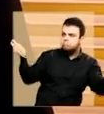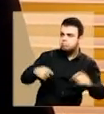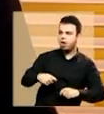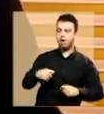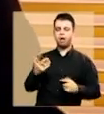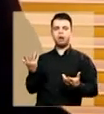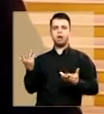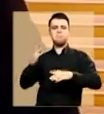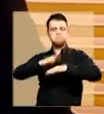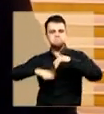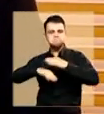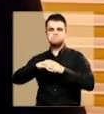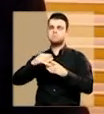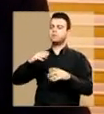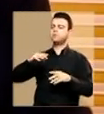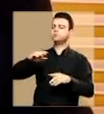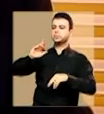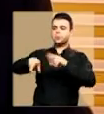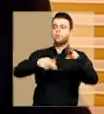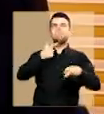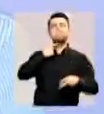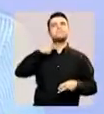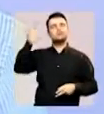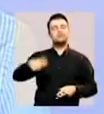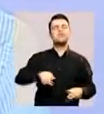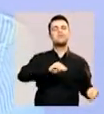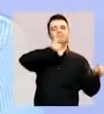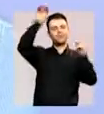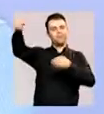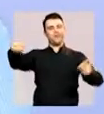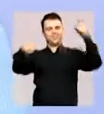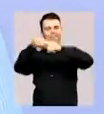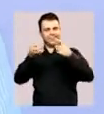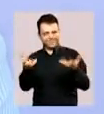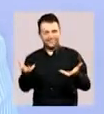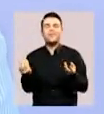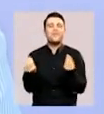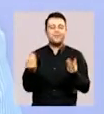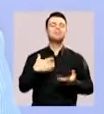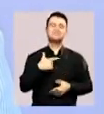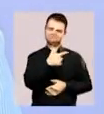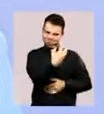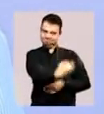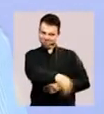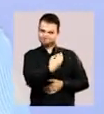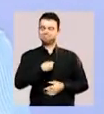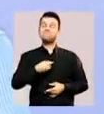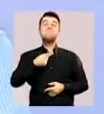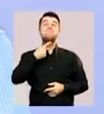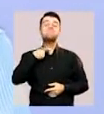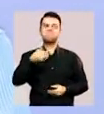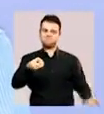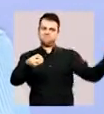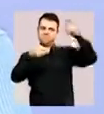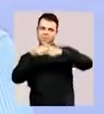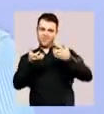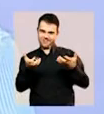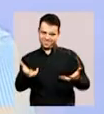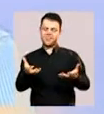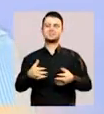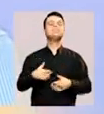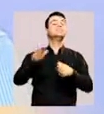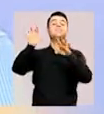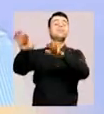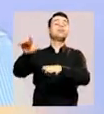a atividade ou ficou com gostinho de quero mais? Eu gostaria de ter ficado mais tempo, né? Mas eu fiquei 50